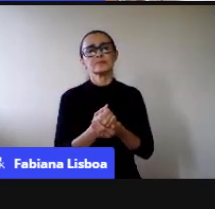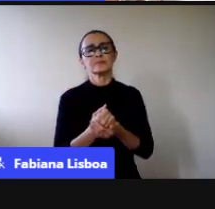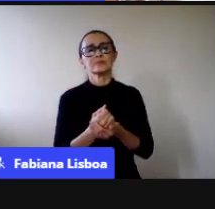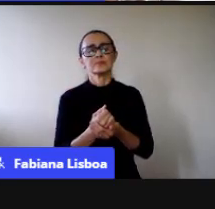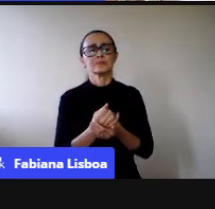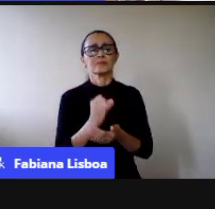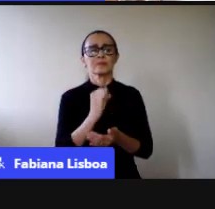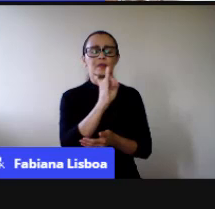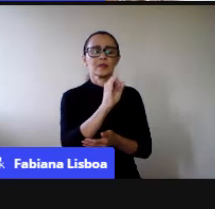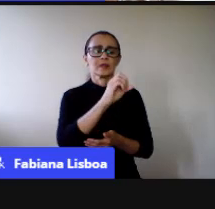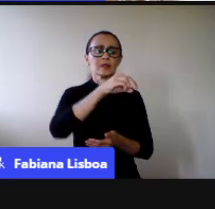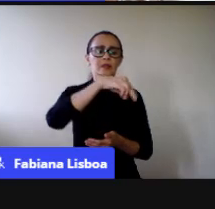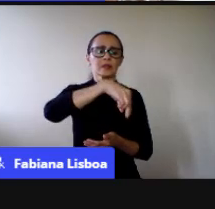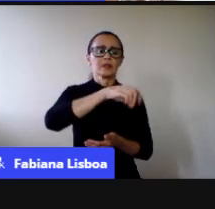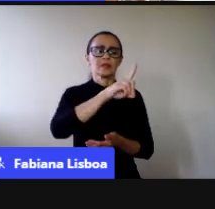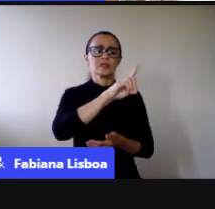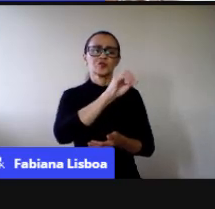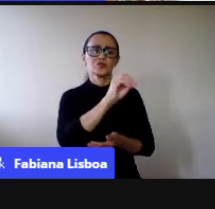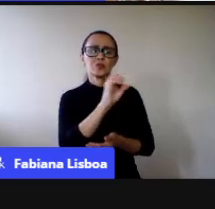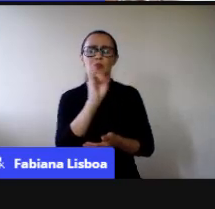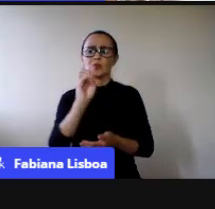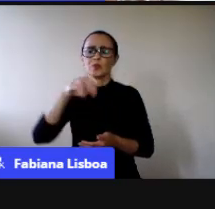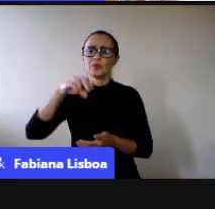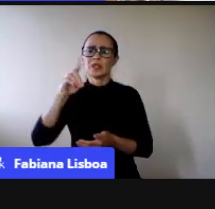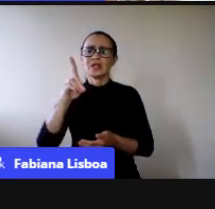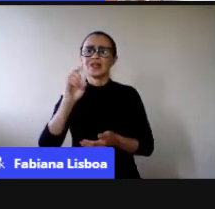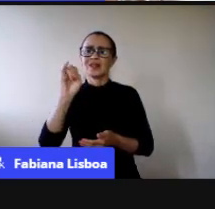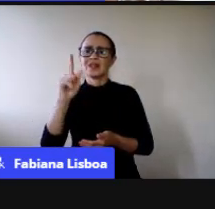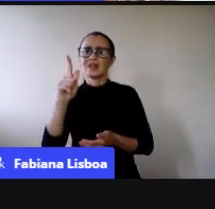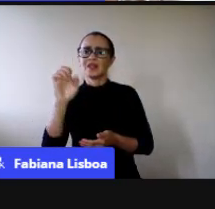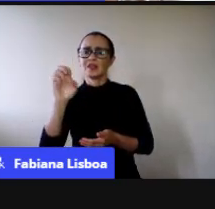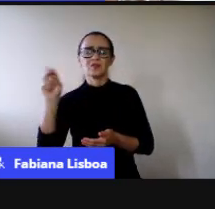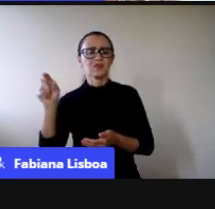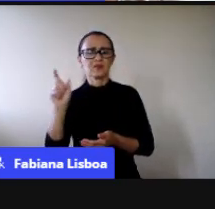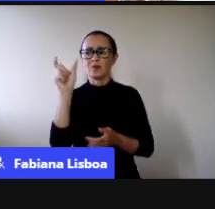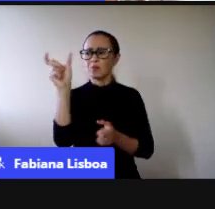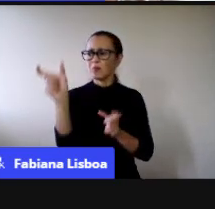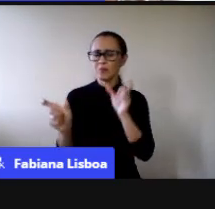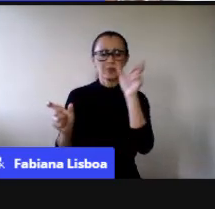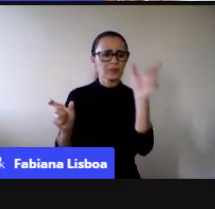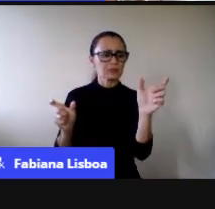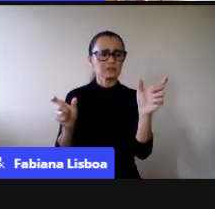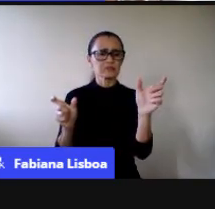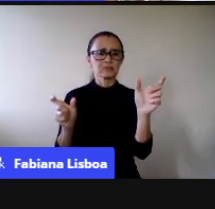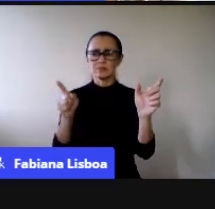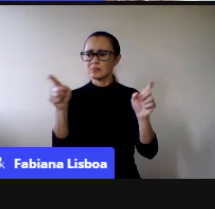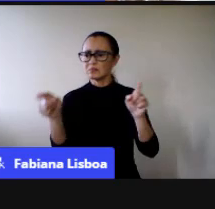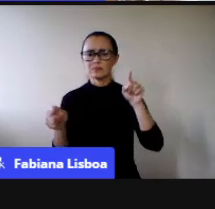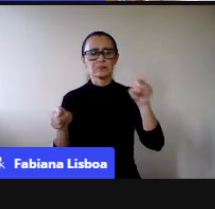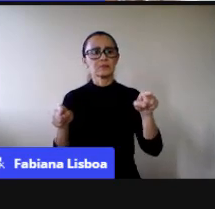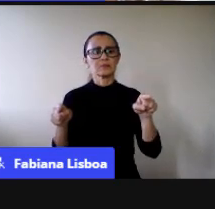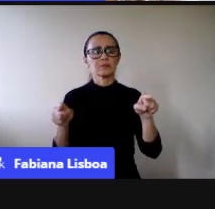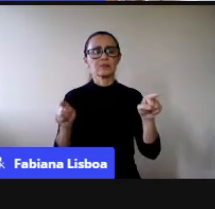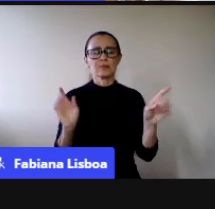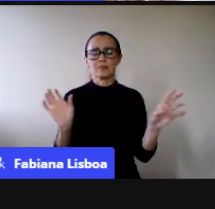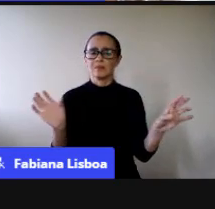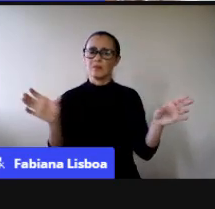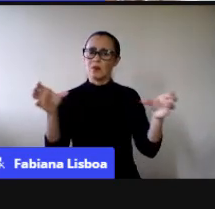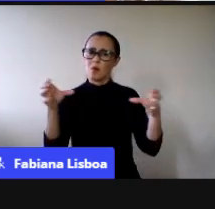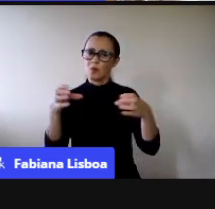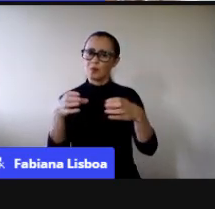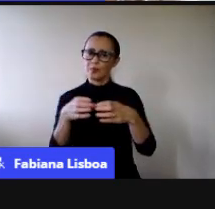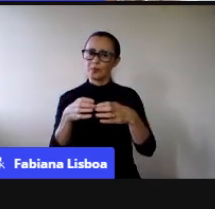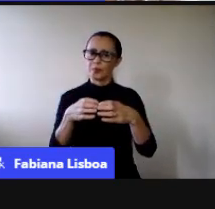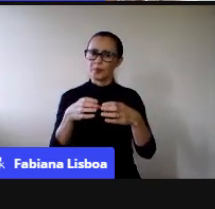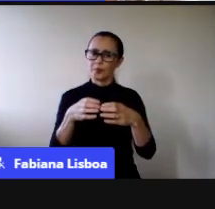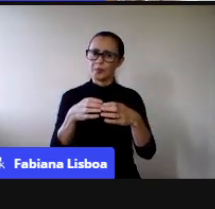ou indígena. Quando falamos esses termos, ao se referir a um grupo étnico ou pessoa,